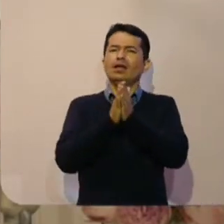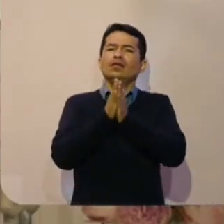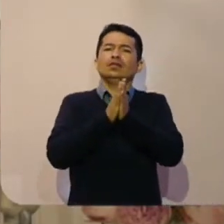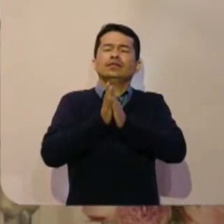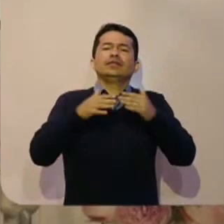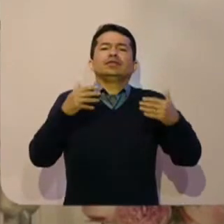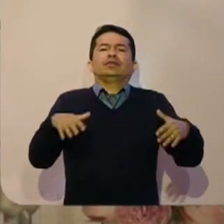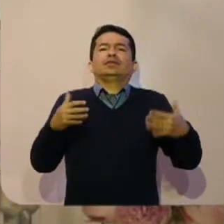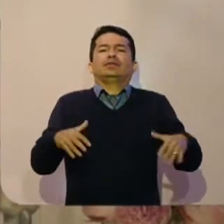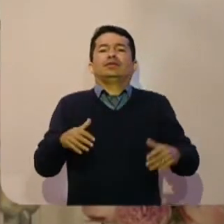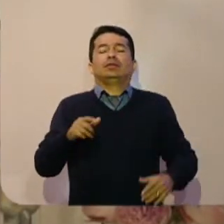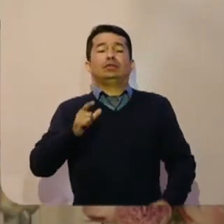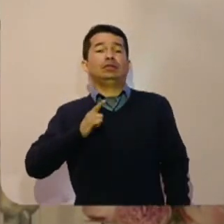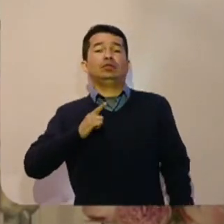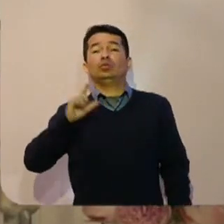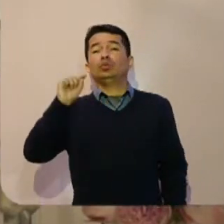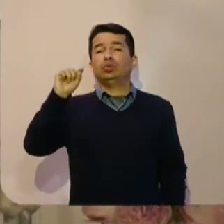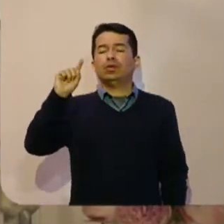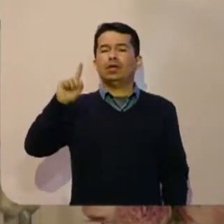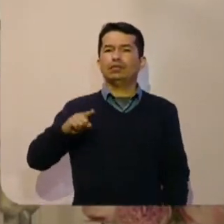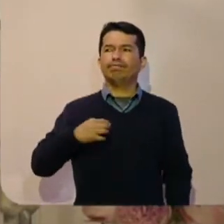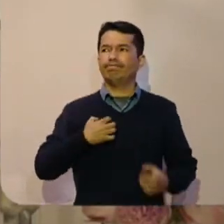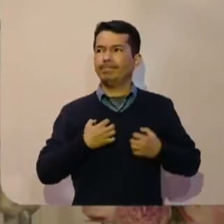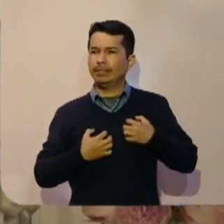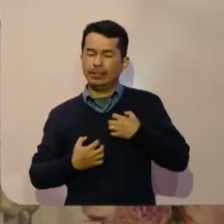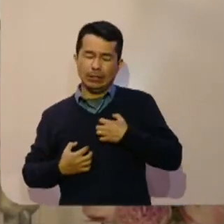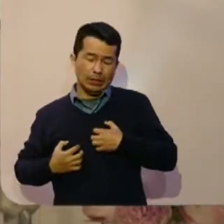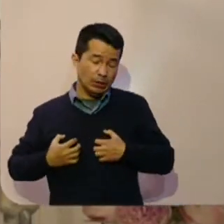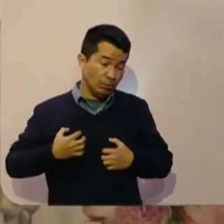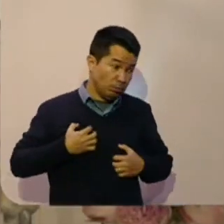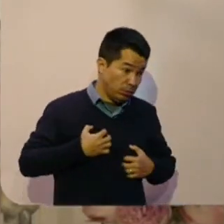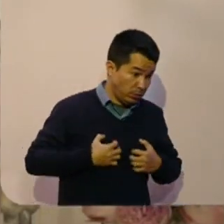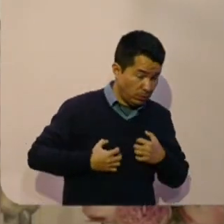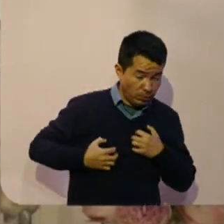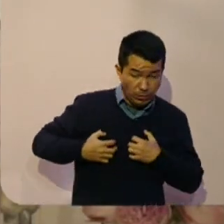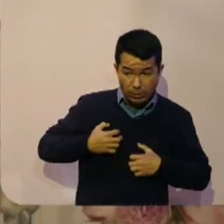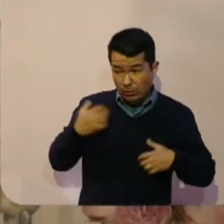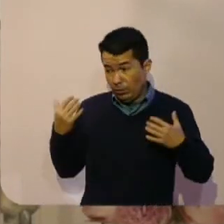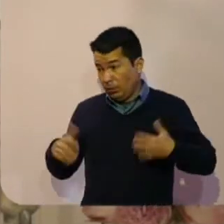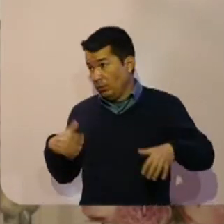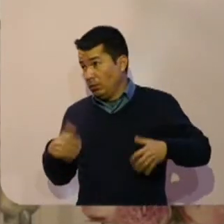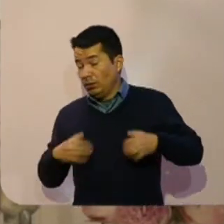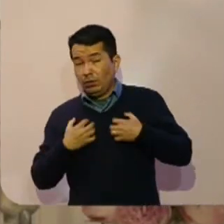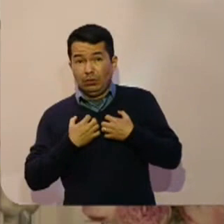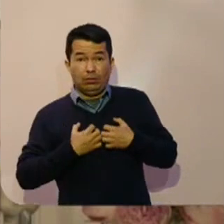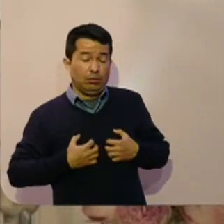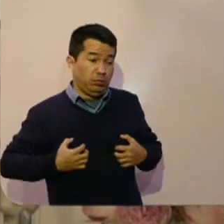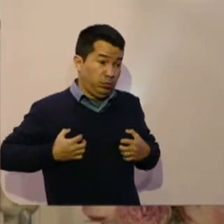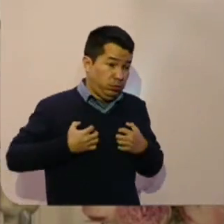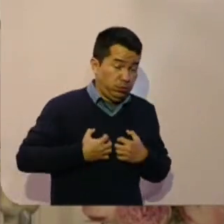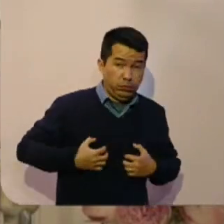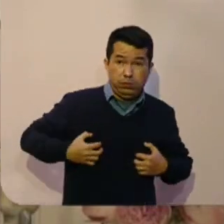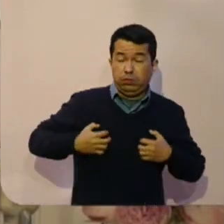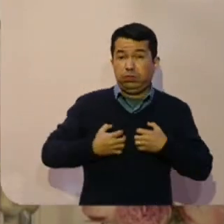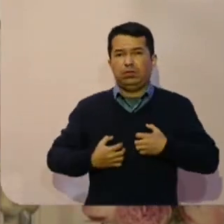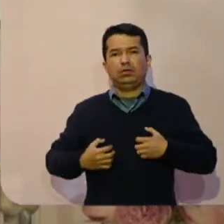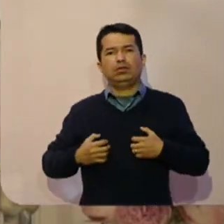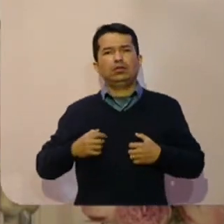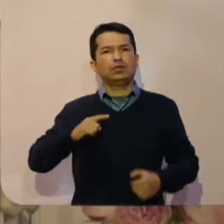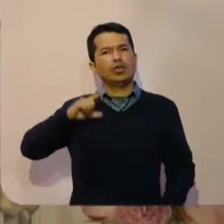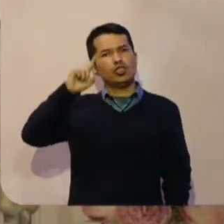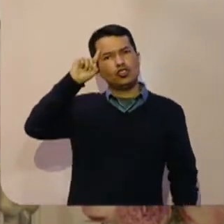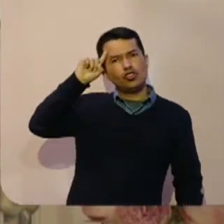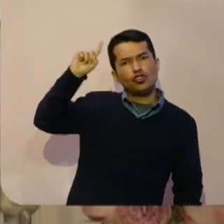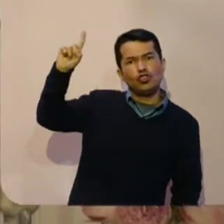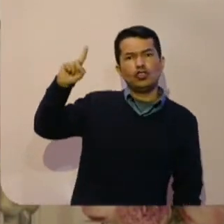uma angústia contínua. Dias de sofrimento me confrontam. Não são momentos, são